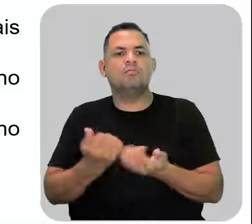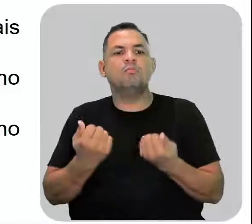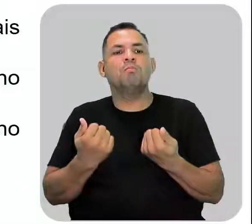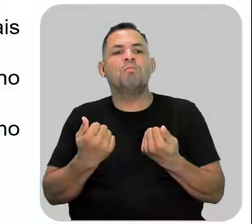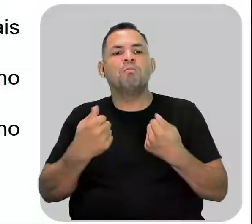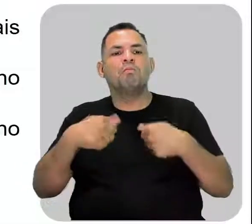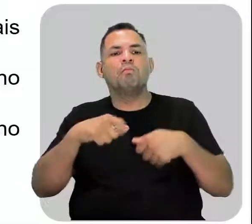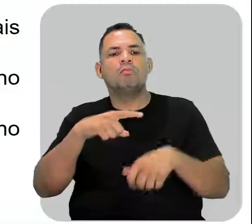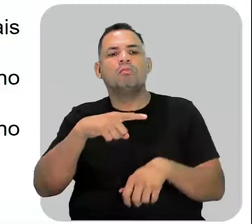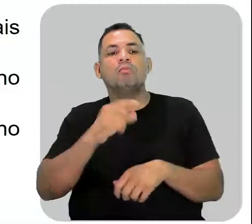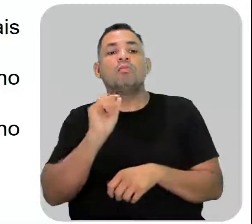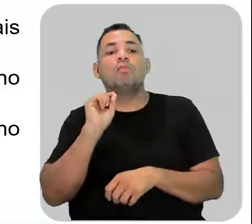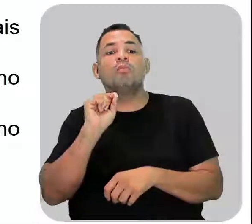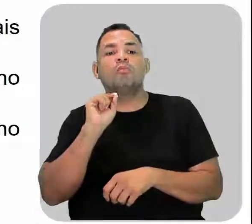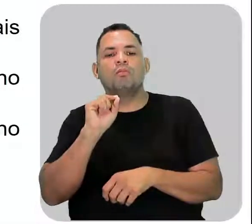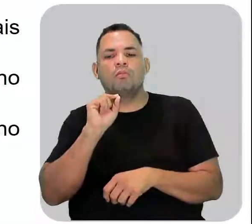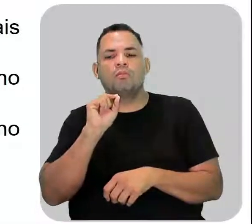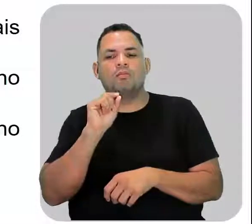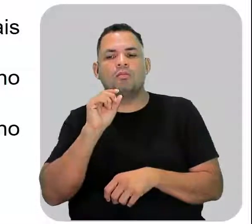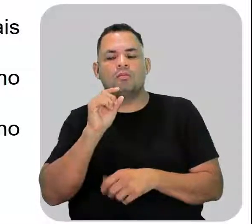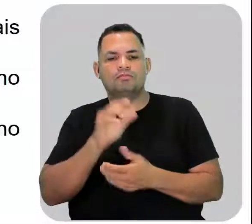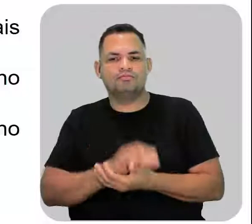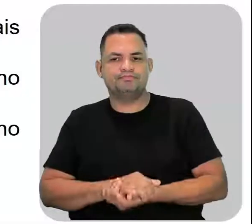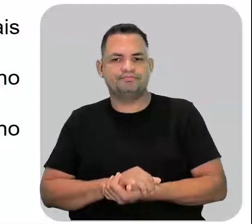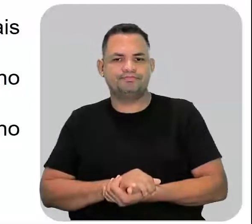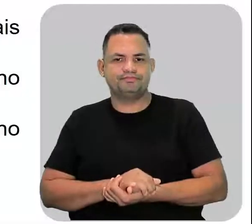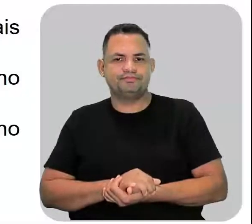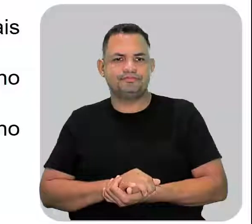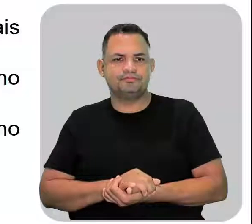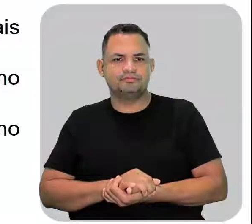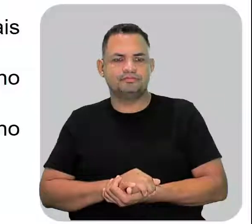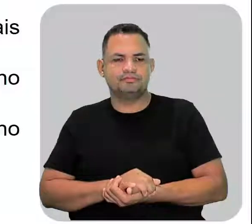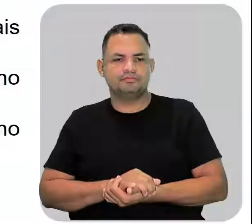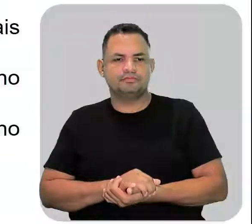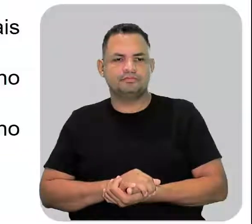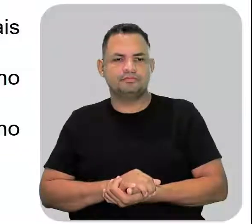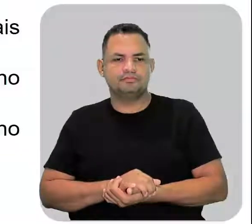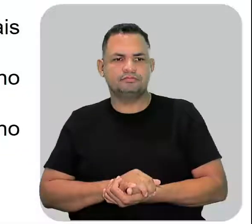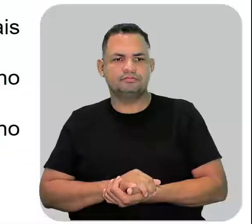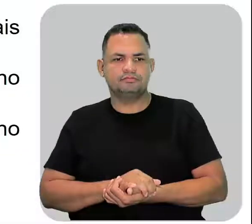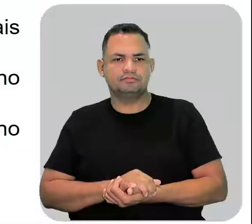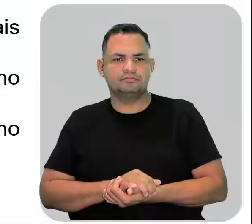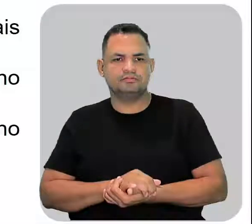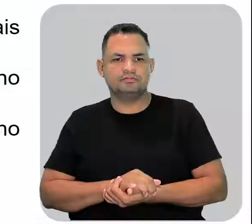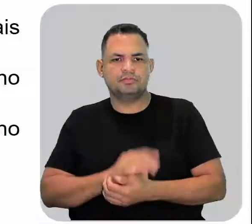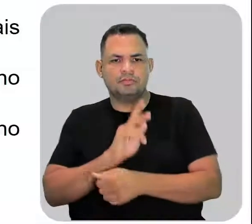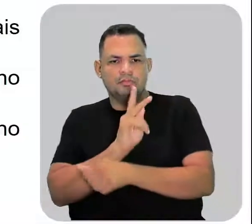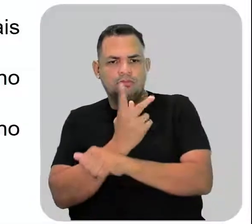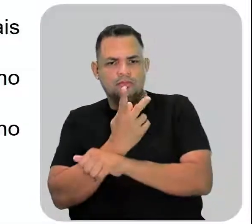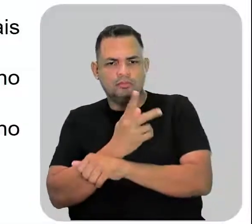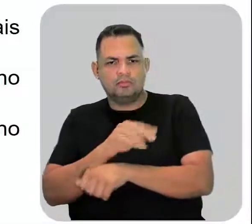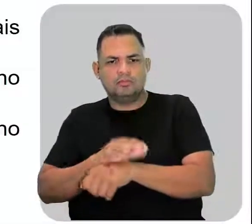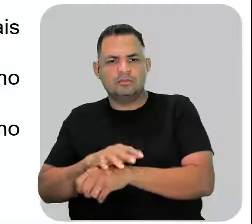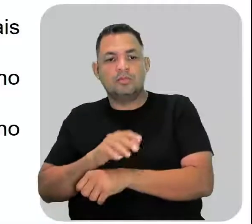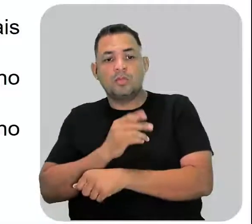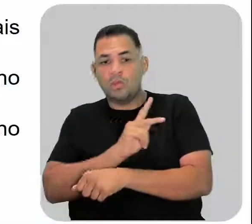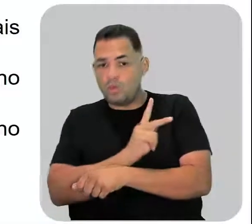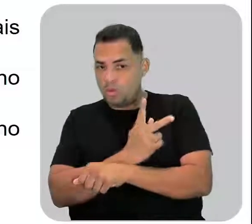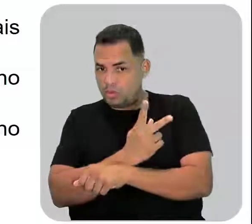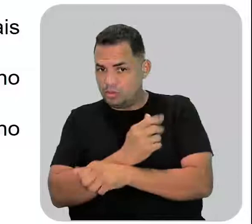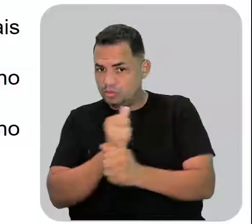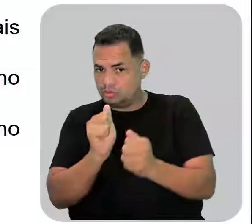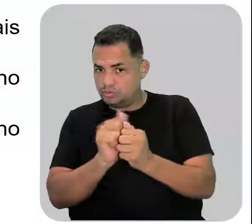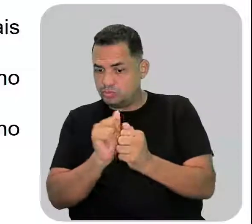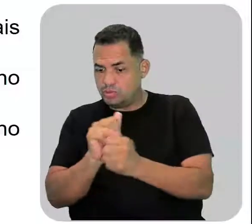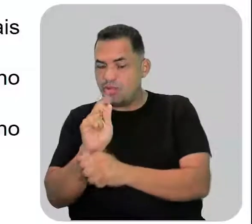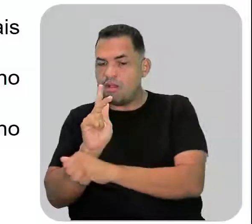podemos afirmar que, letra A, o hidrogênio do HI